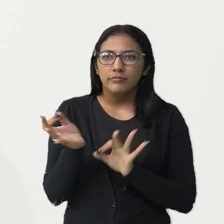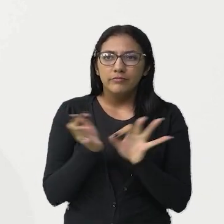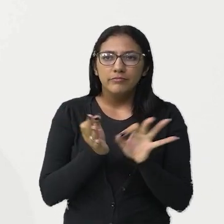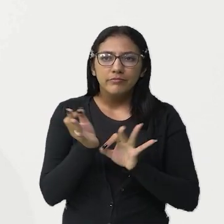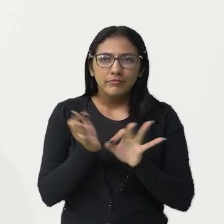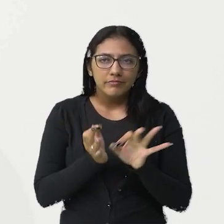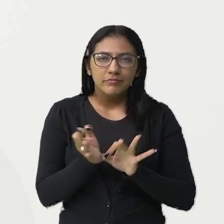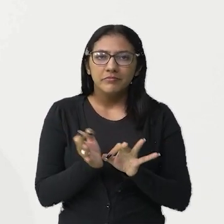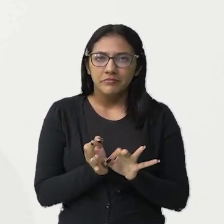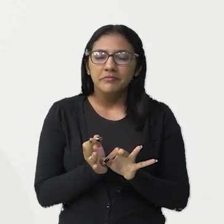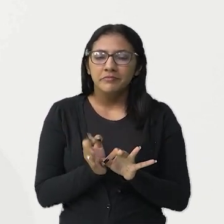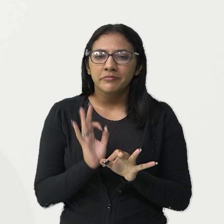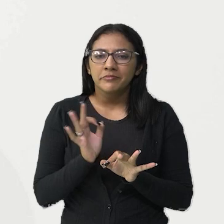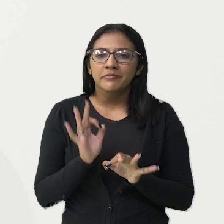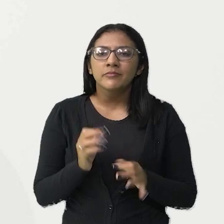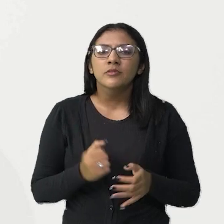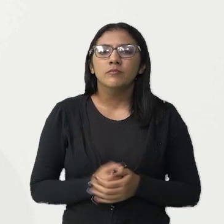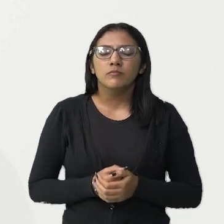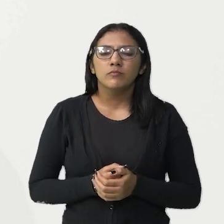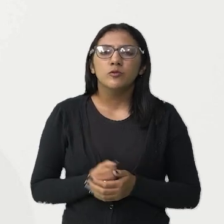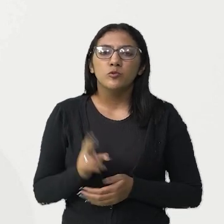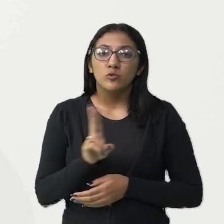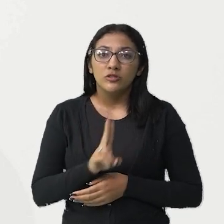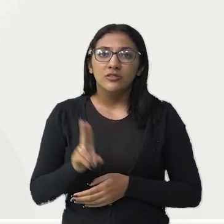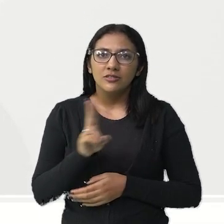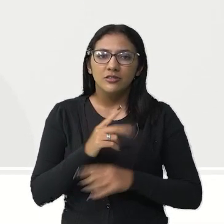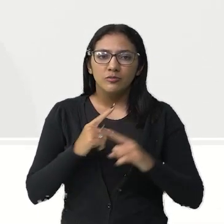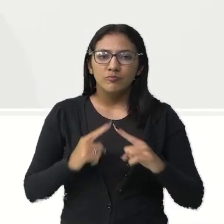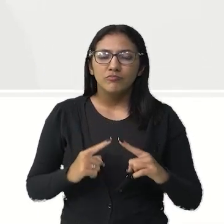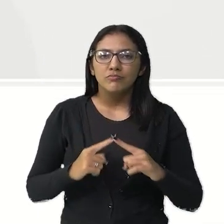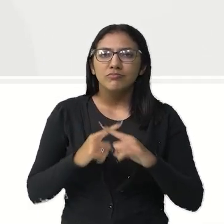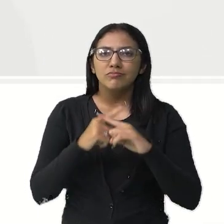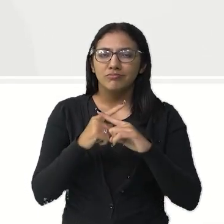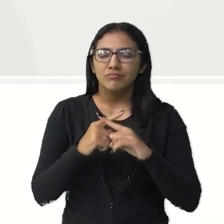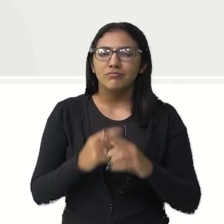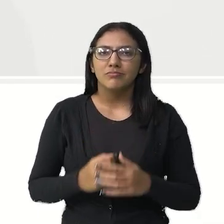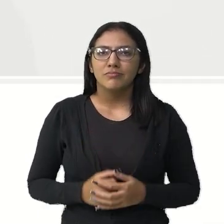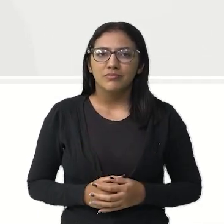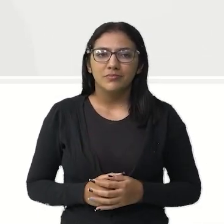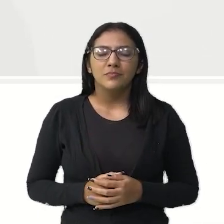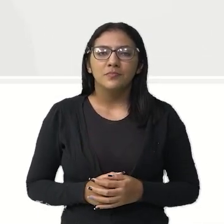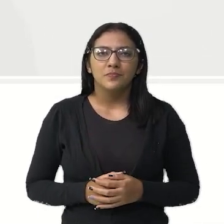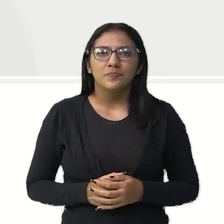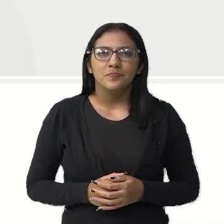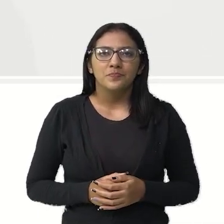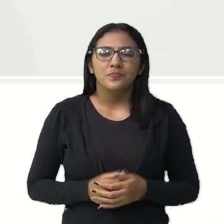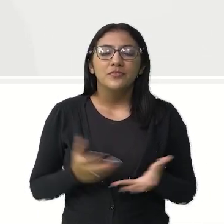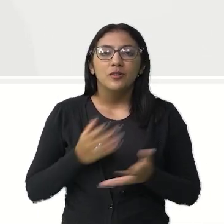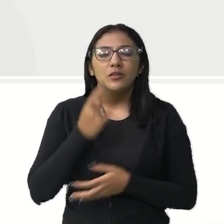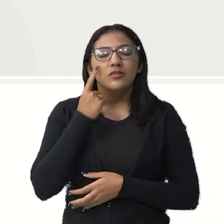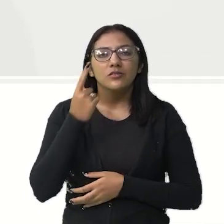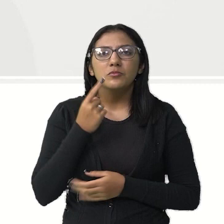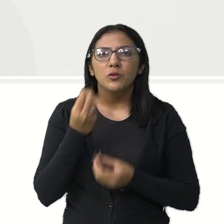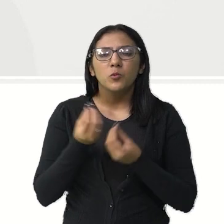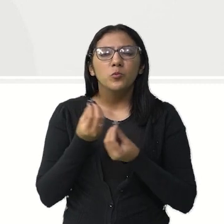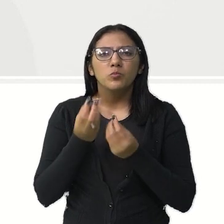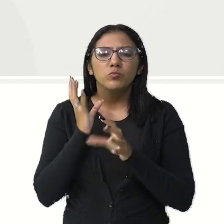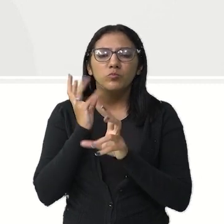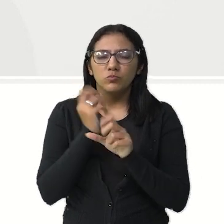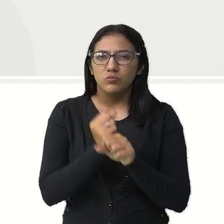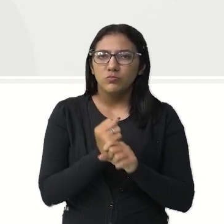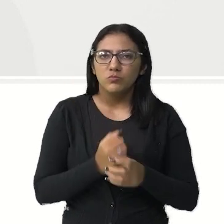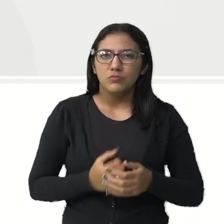daqui, tá? Utilizando, então, a regra de 3. Vamos, então, para a solução desse